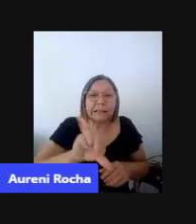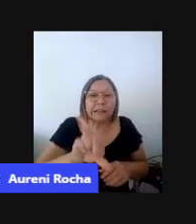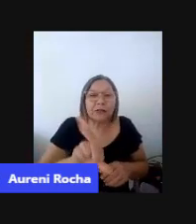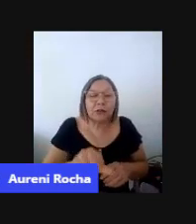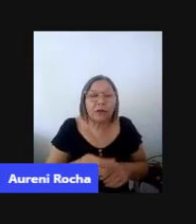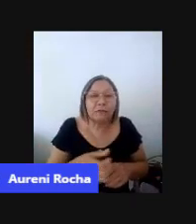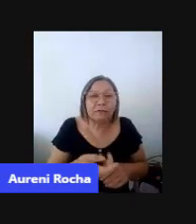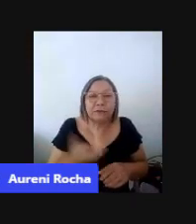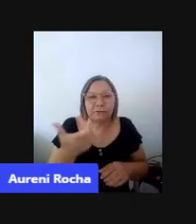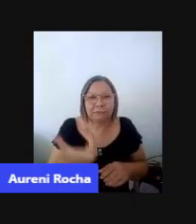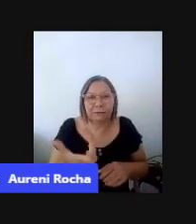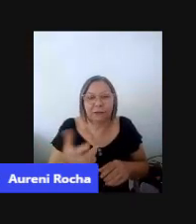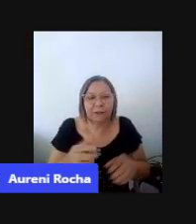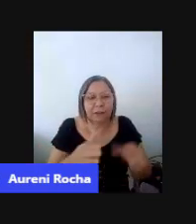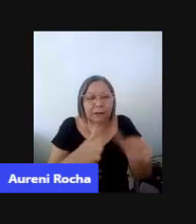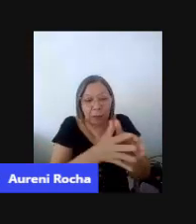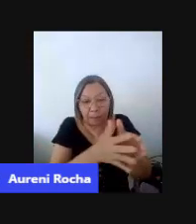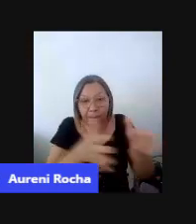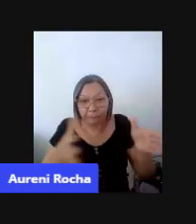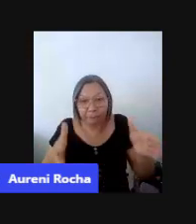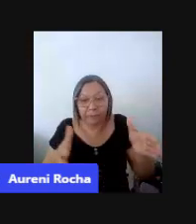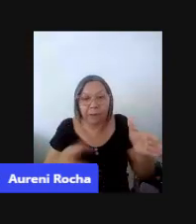foram achados como área